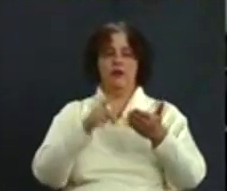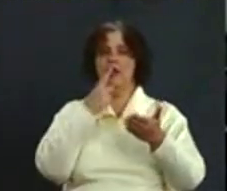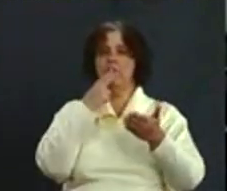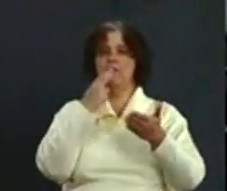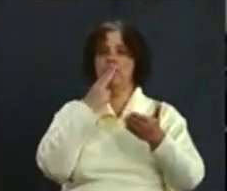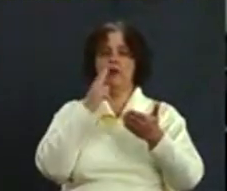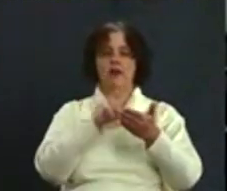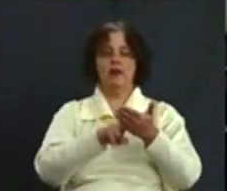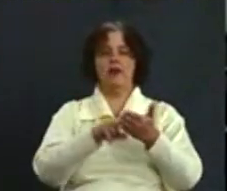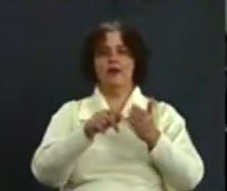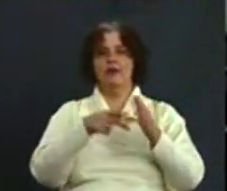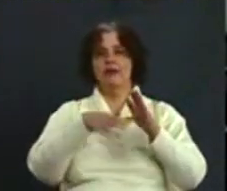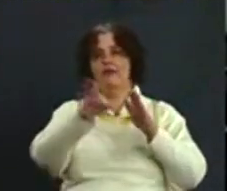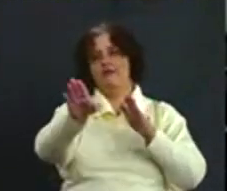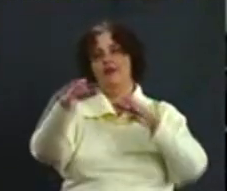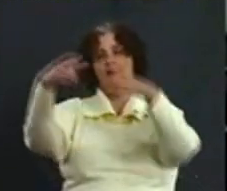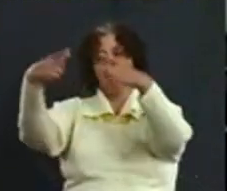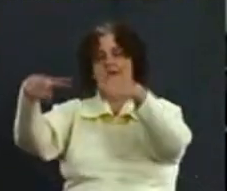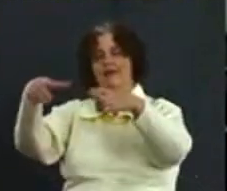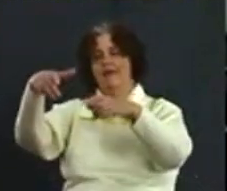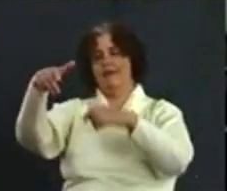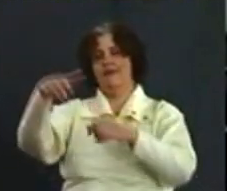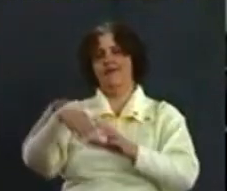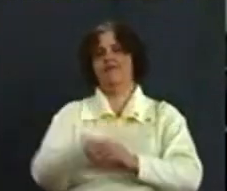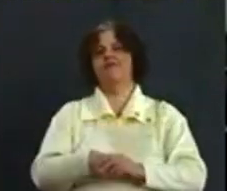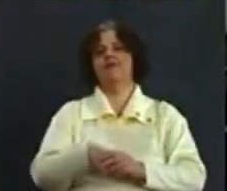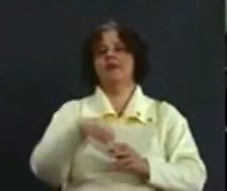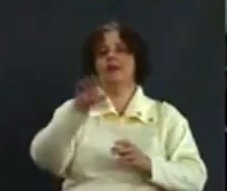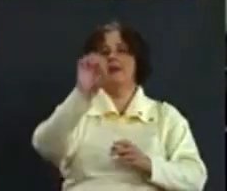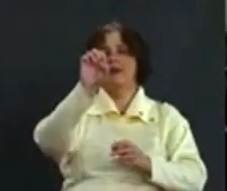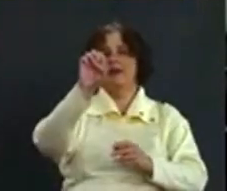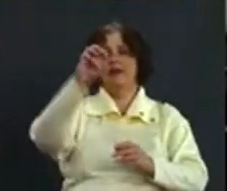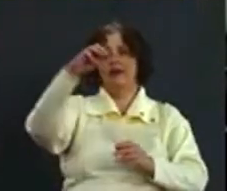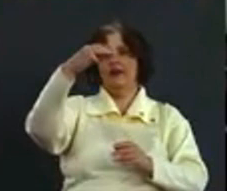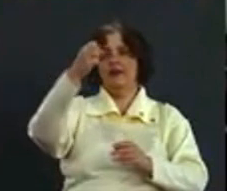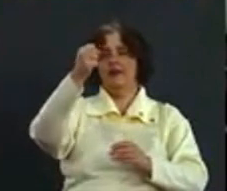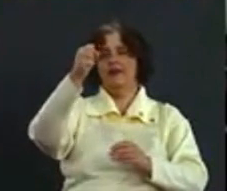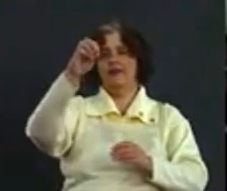Ásia. Carta à igreja em Esmirna.